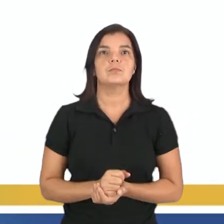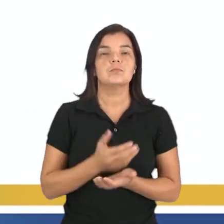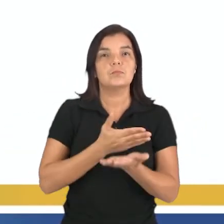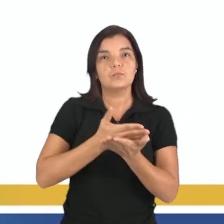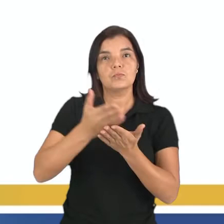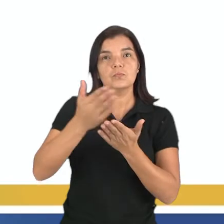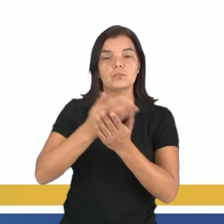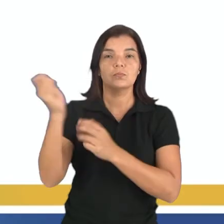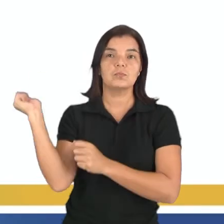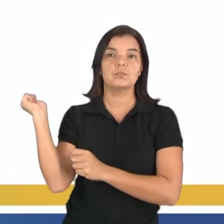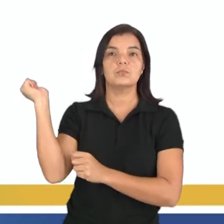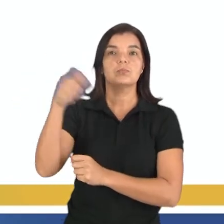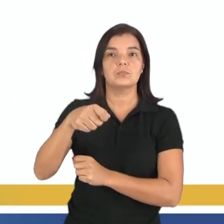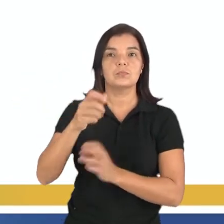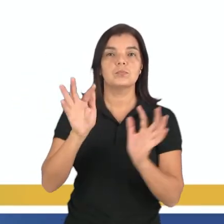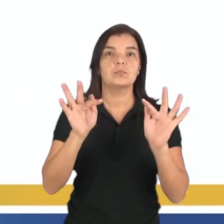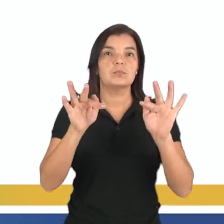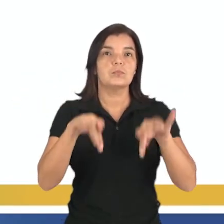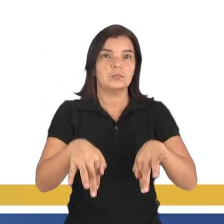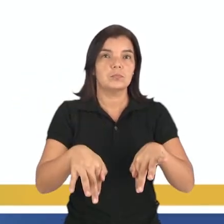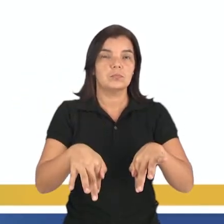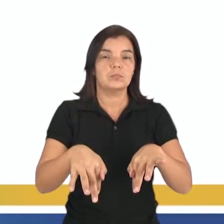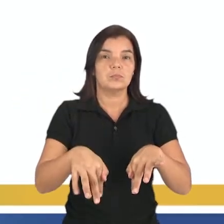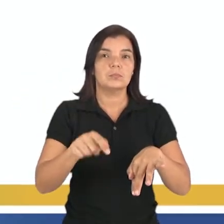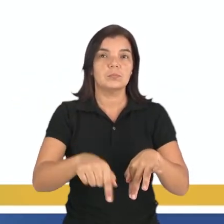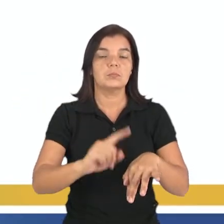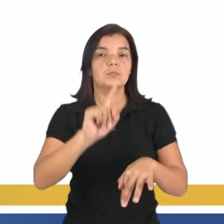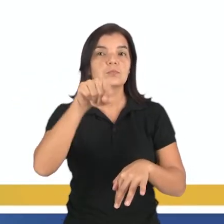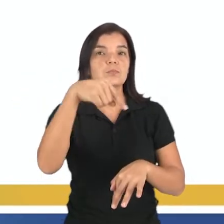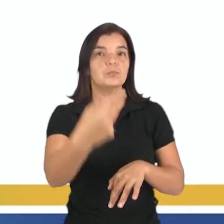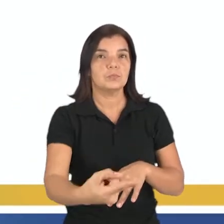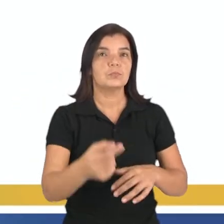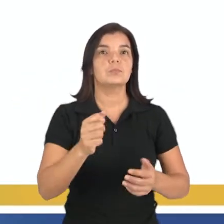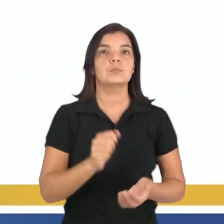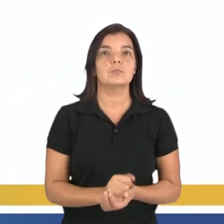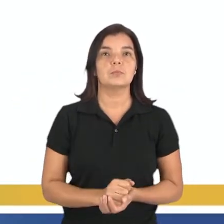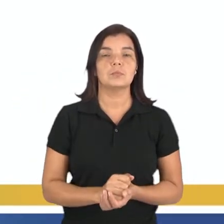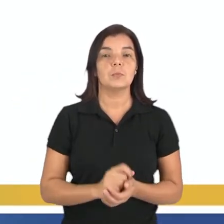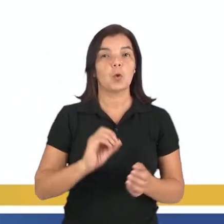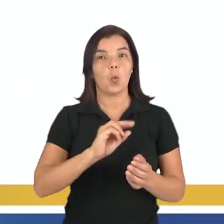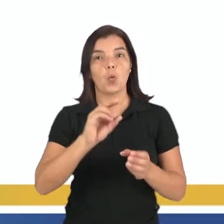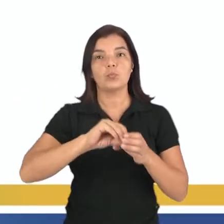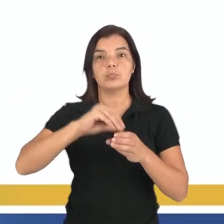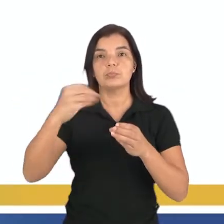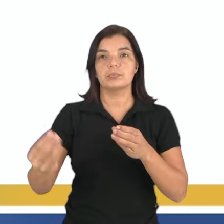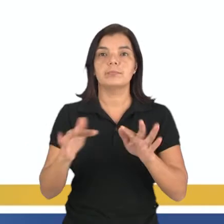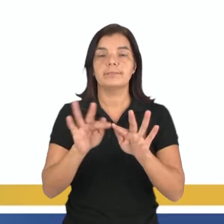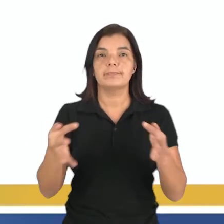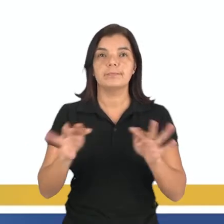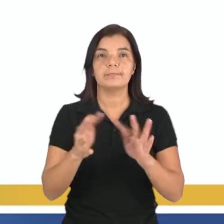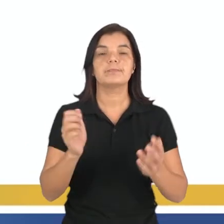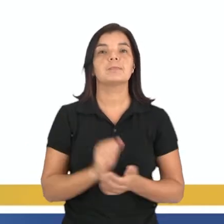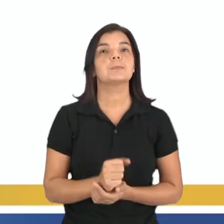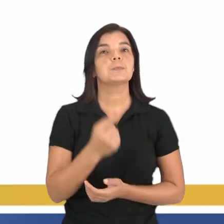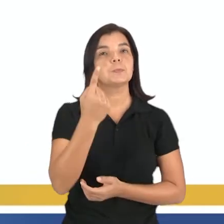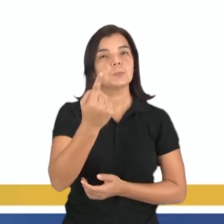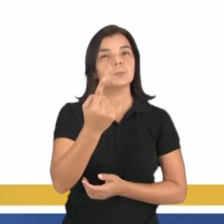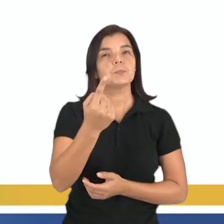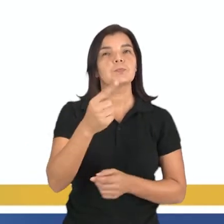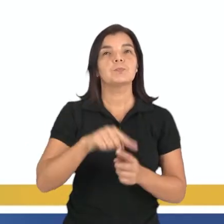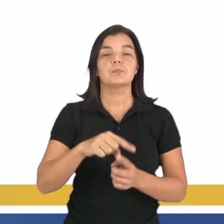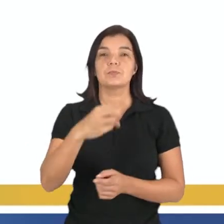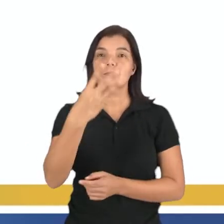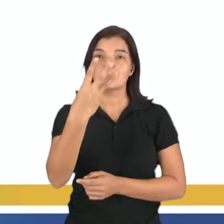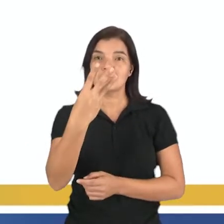começa com o saque e termina quando a peteca cai na quadra do adversário ou fora da quadra de simples. Uma partida consiste em